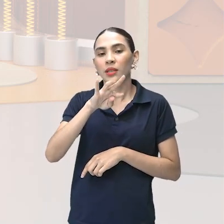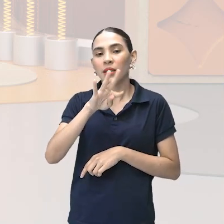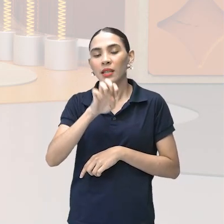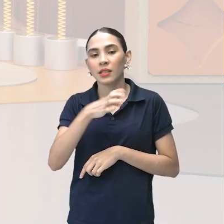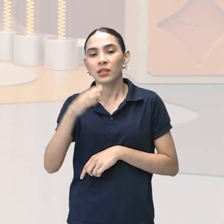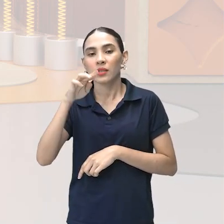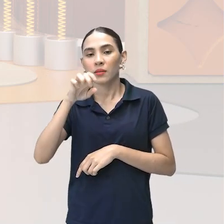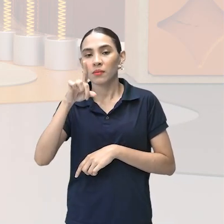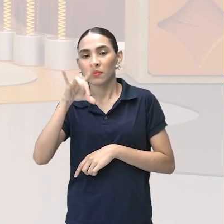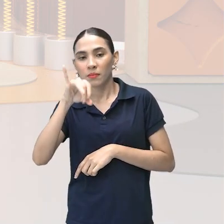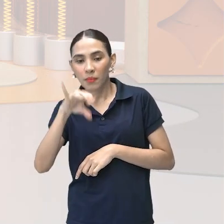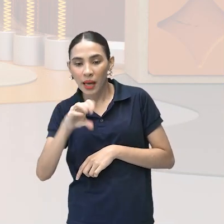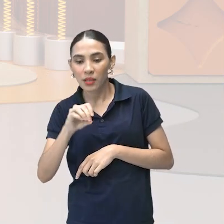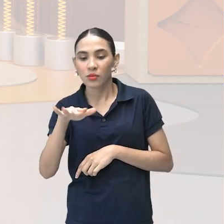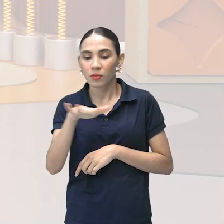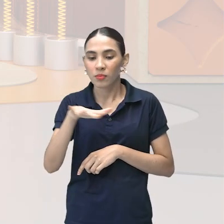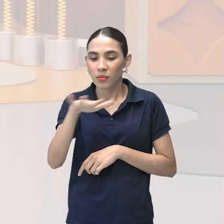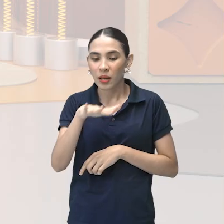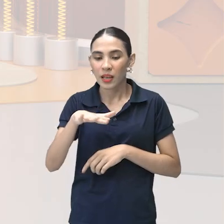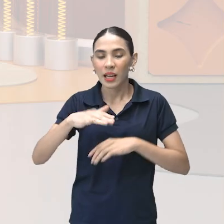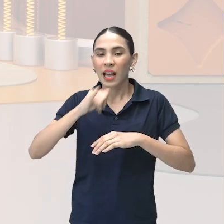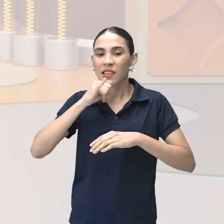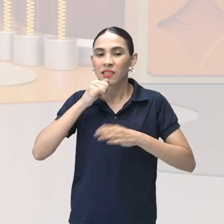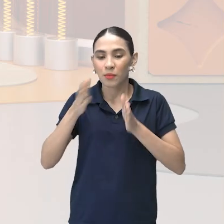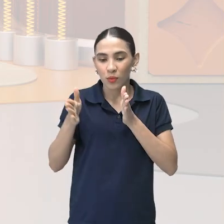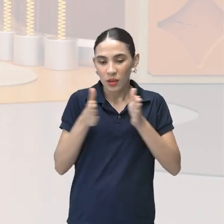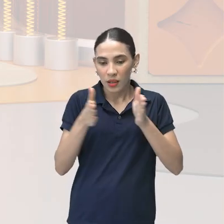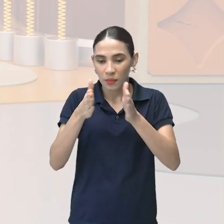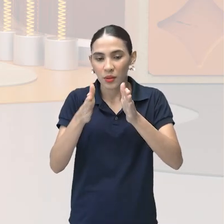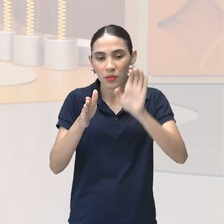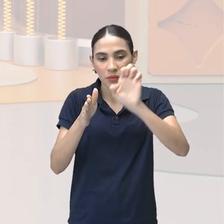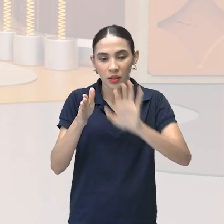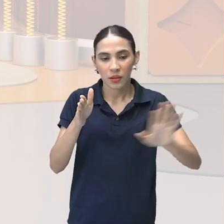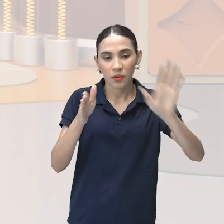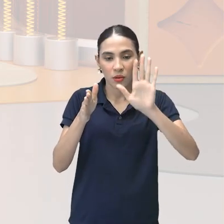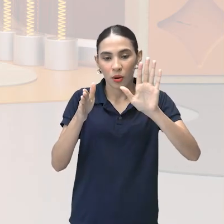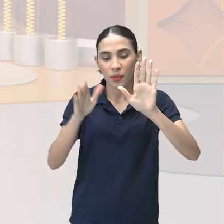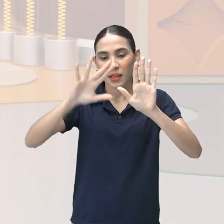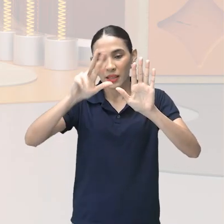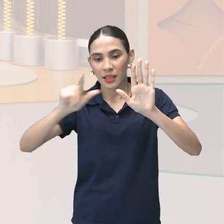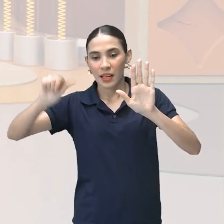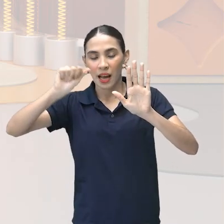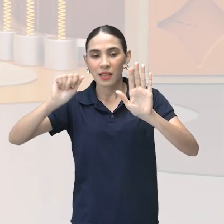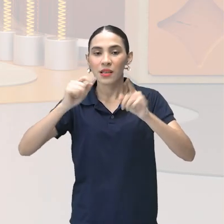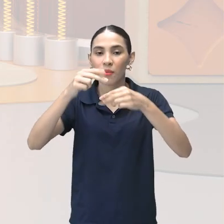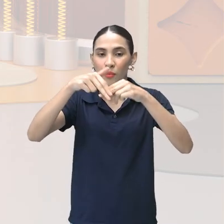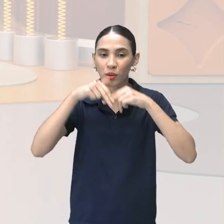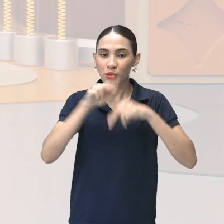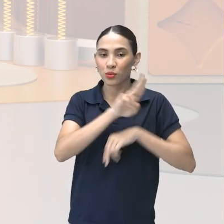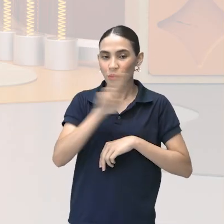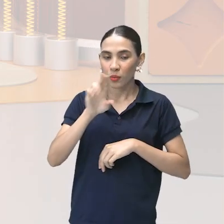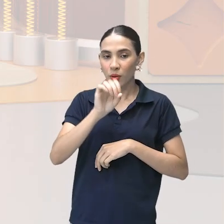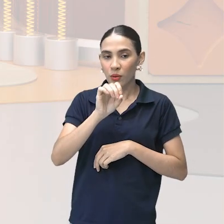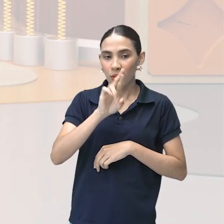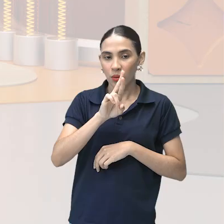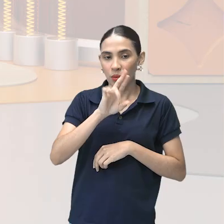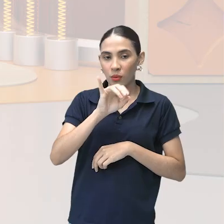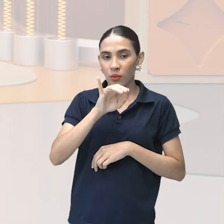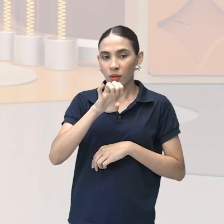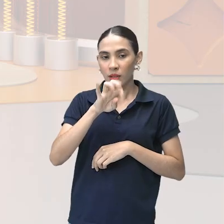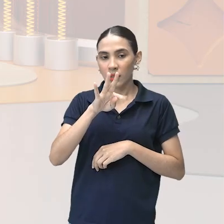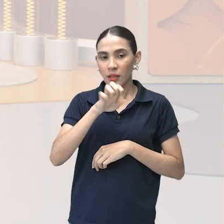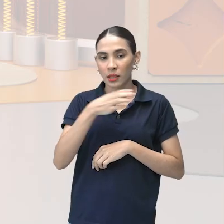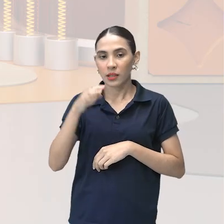fato dessa região ficar no meio do caminho, né? Entre a Europa e a Ásia. Por isso o nome Oriente Médio. O que